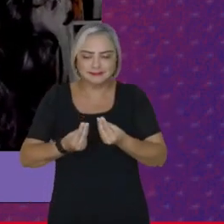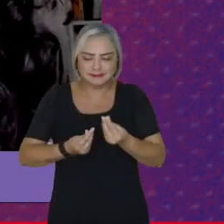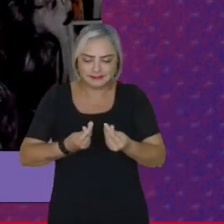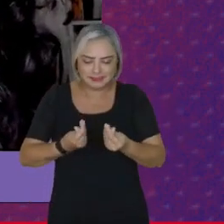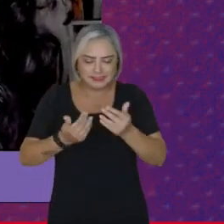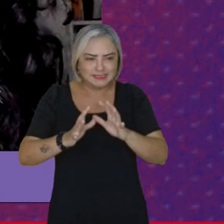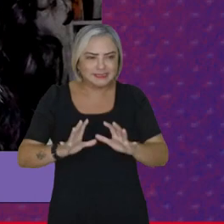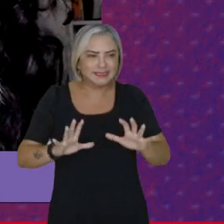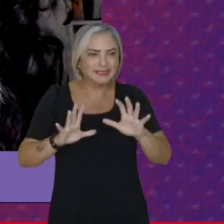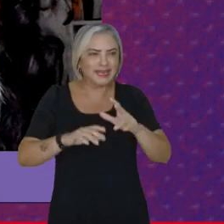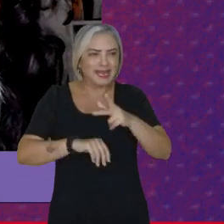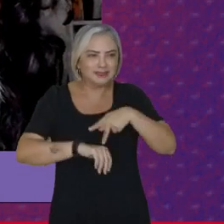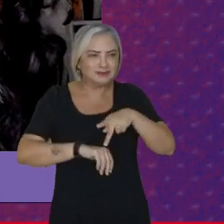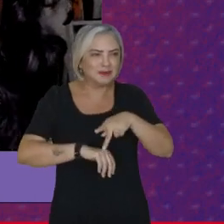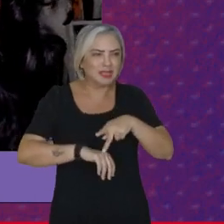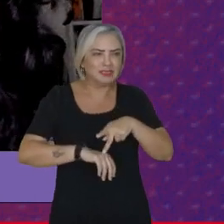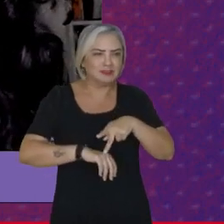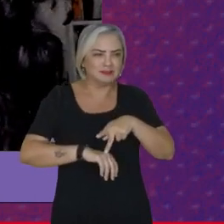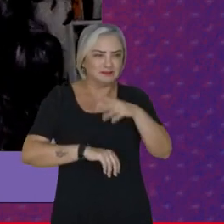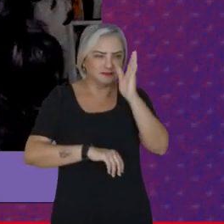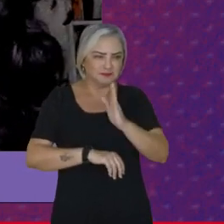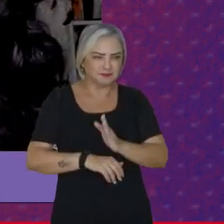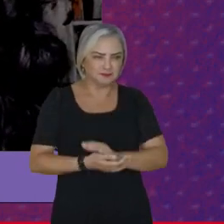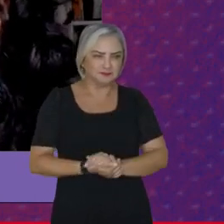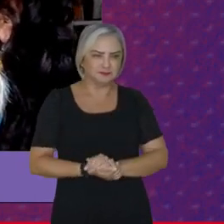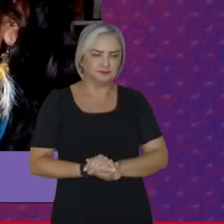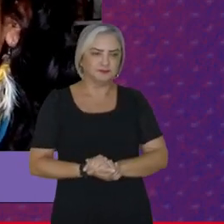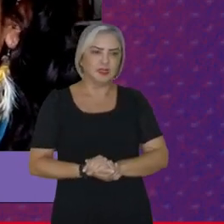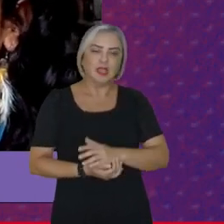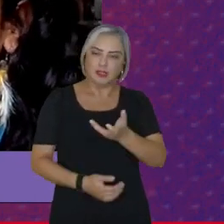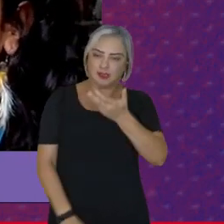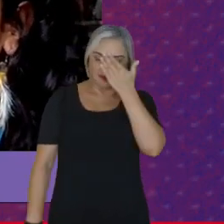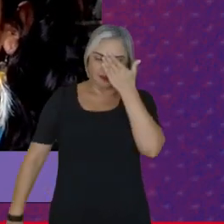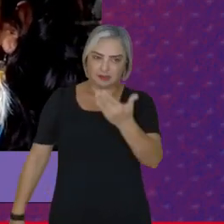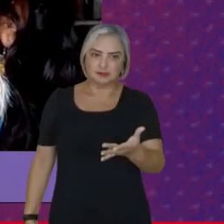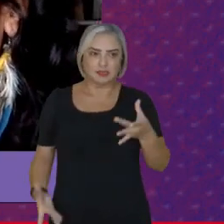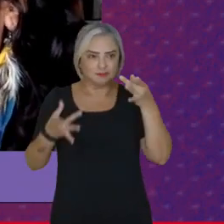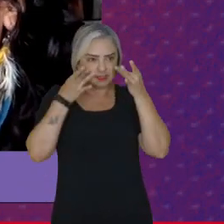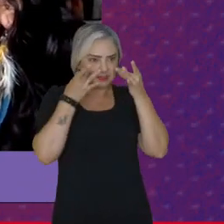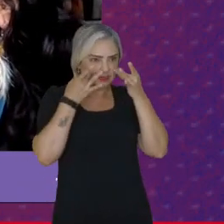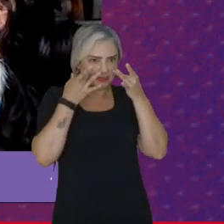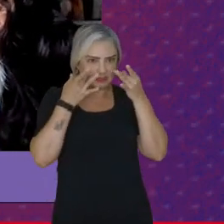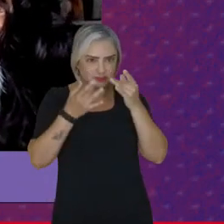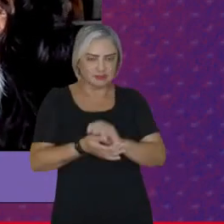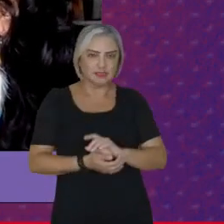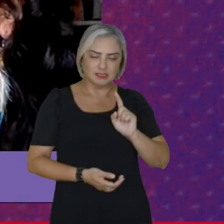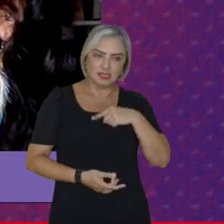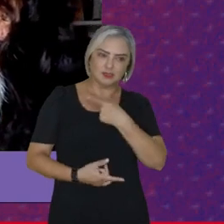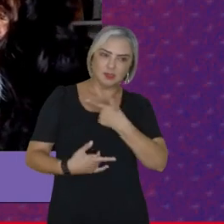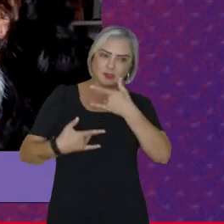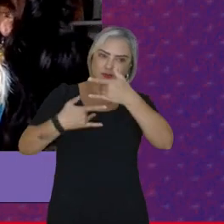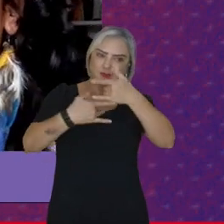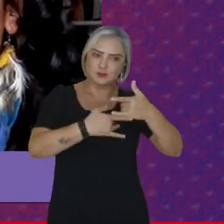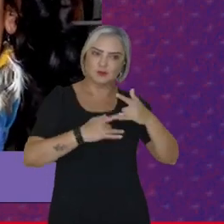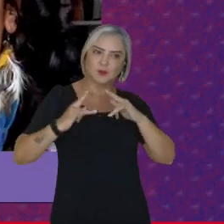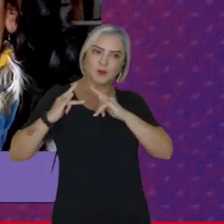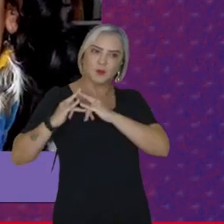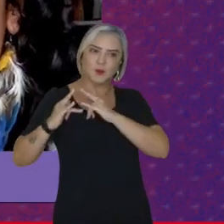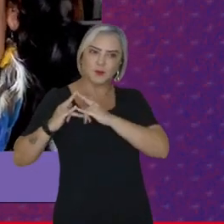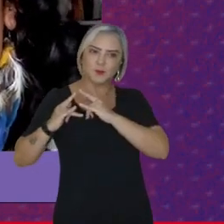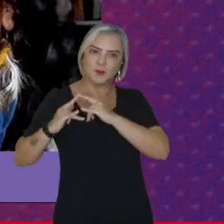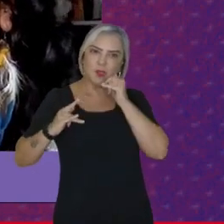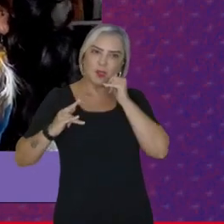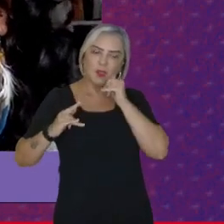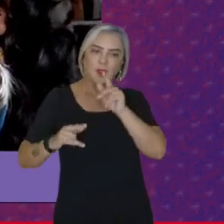está no país, no Brasil. É isso, queria agradecer a presença das nossas companheiras, que foram as